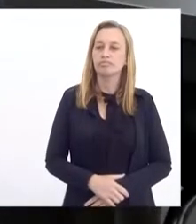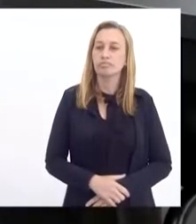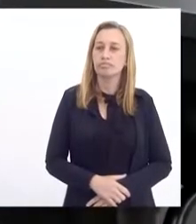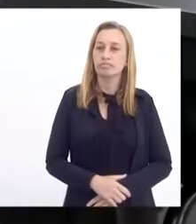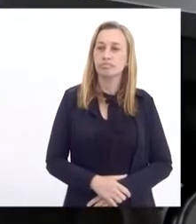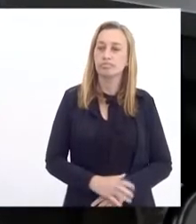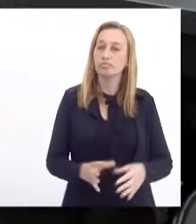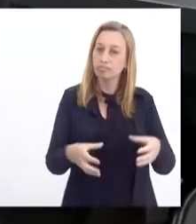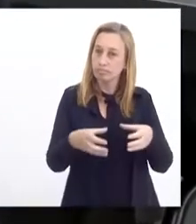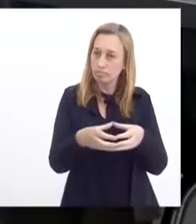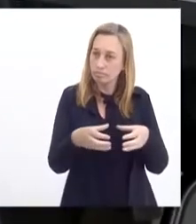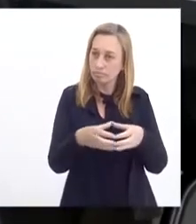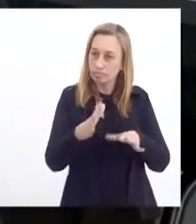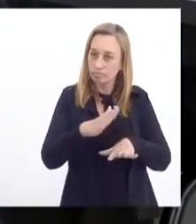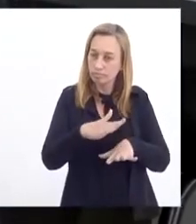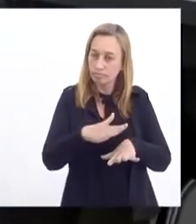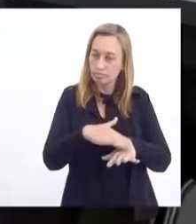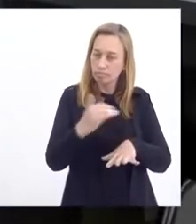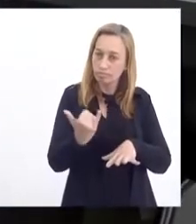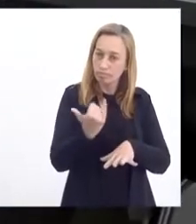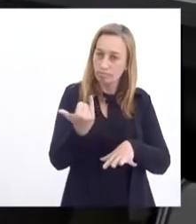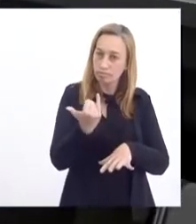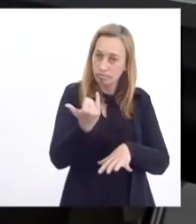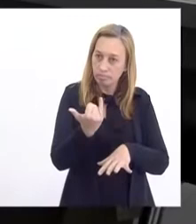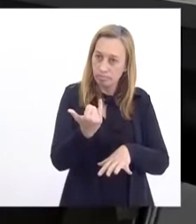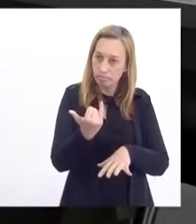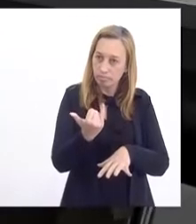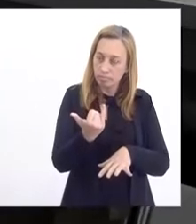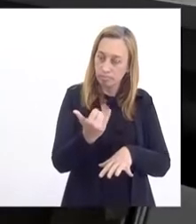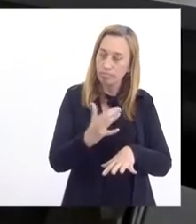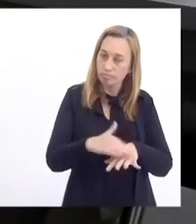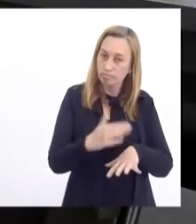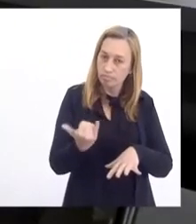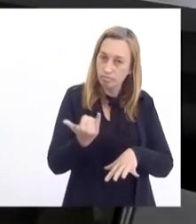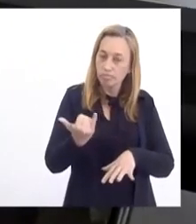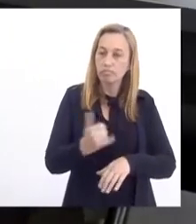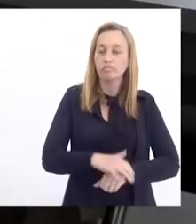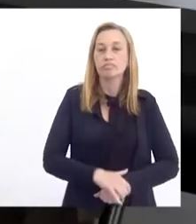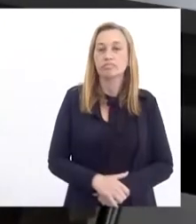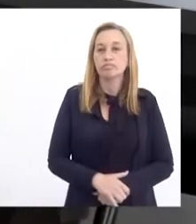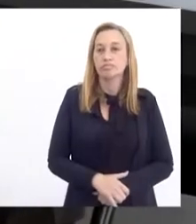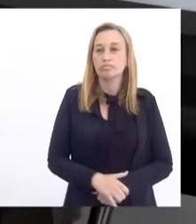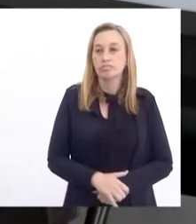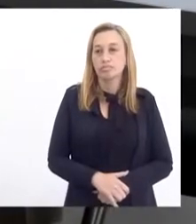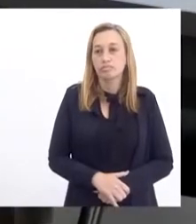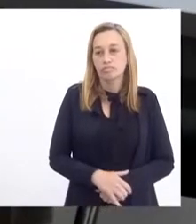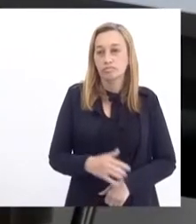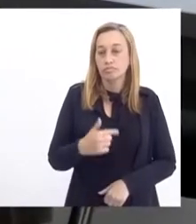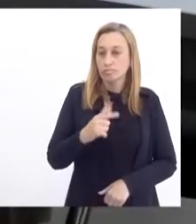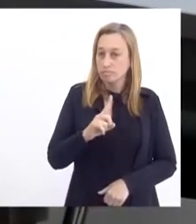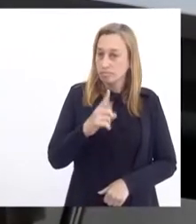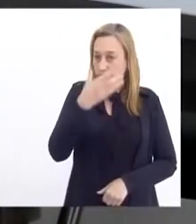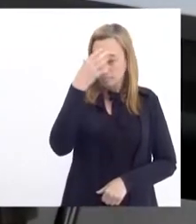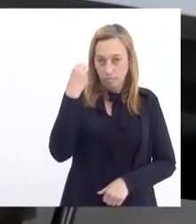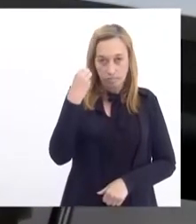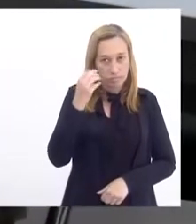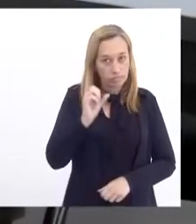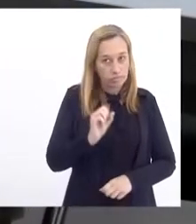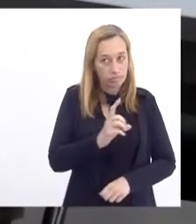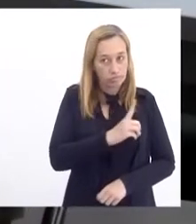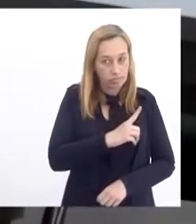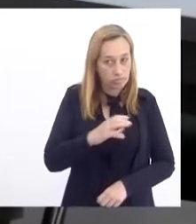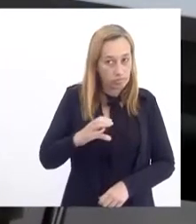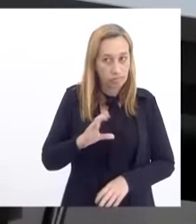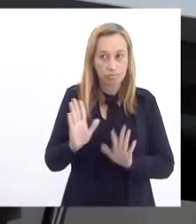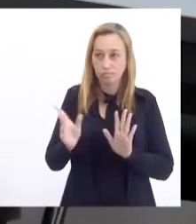das comissões mais relevantes, né? Uma das mais relevantes, né? Que eu jamais esqueço, da Defesa Civil. Por favor,